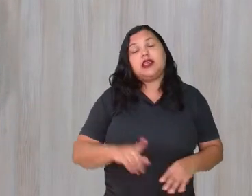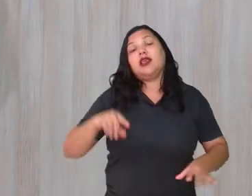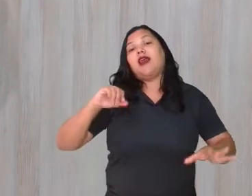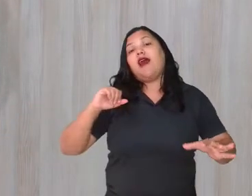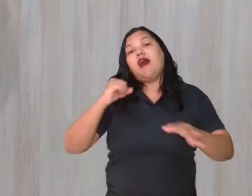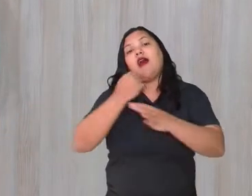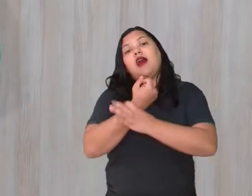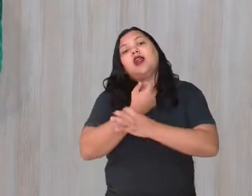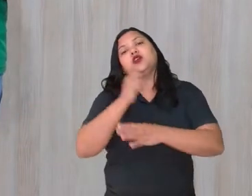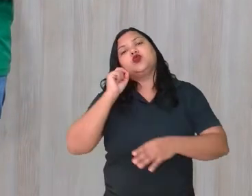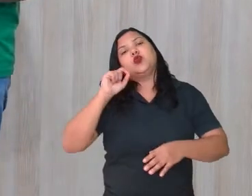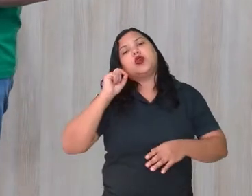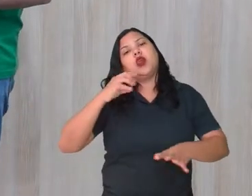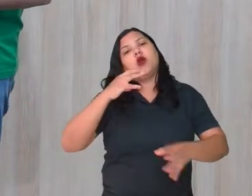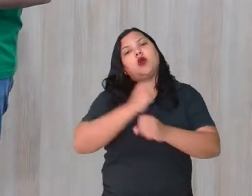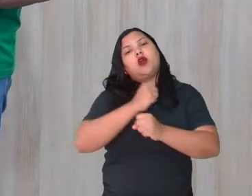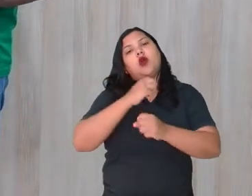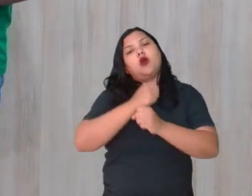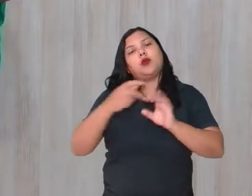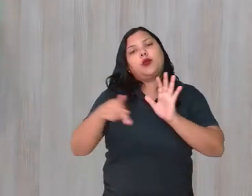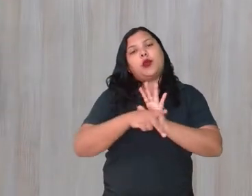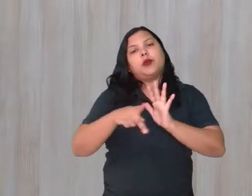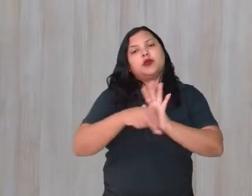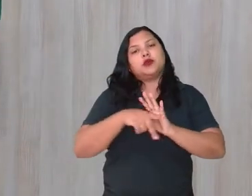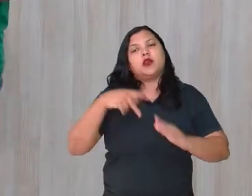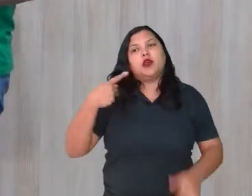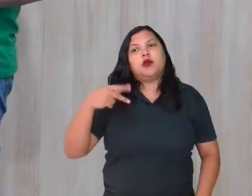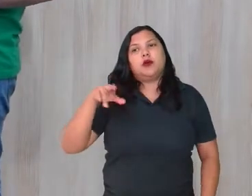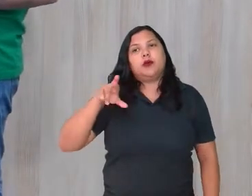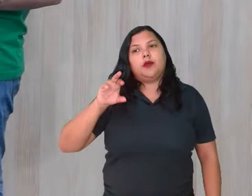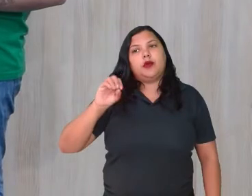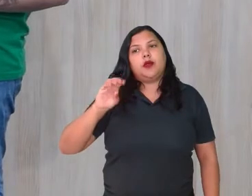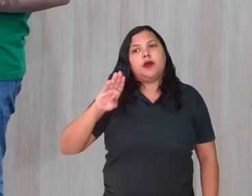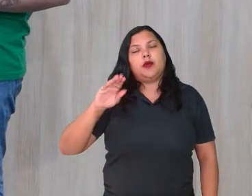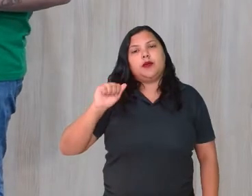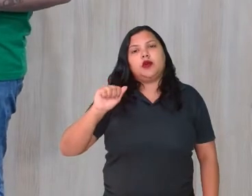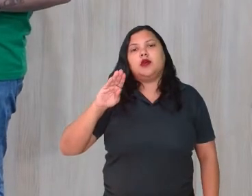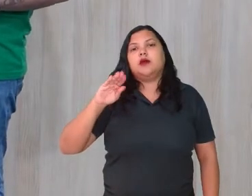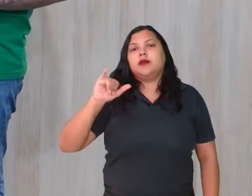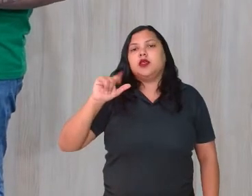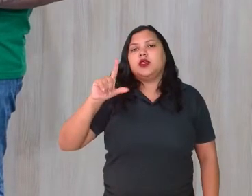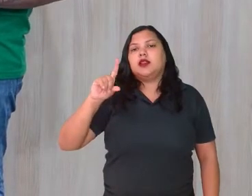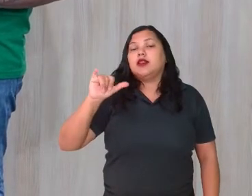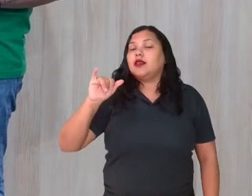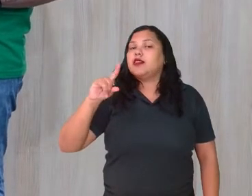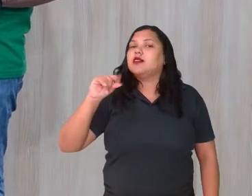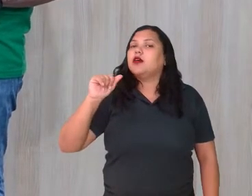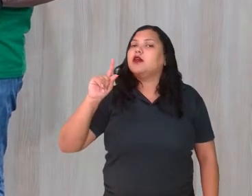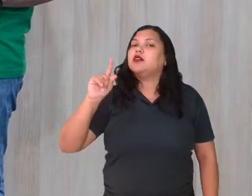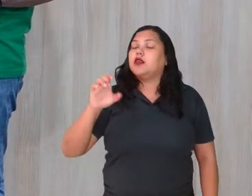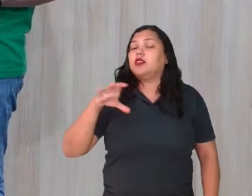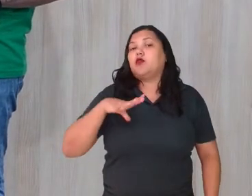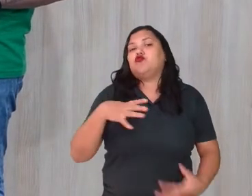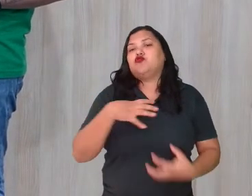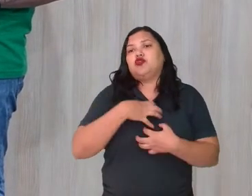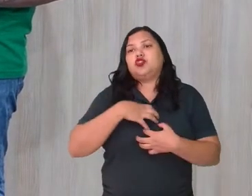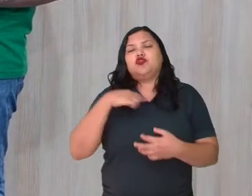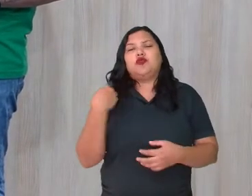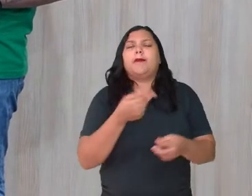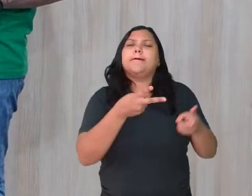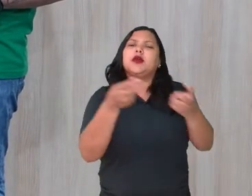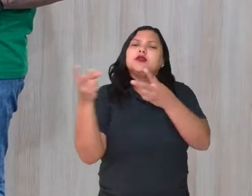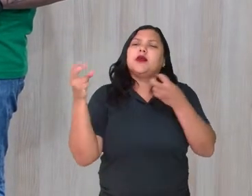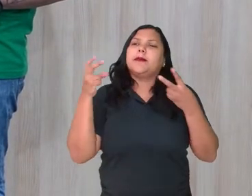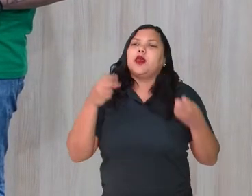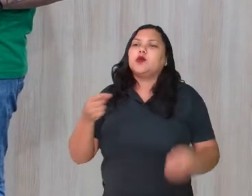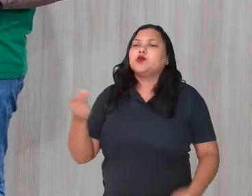garantir o cálculo daquela probabilidade, tá certo? Então, da mesma forma que a gente viu com os medicamentos, a gente vê